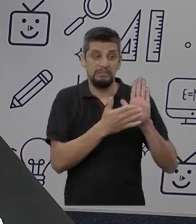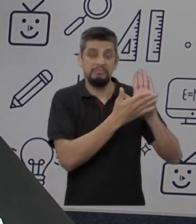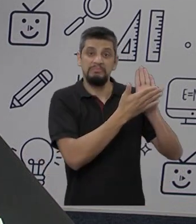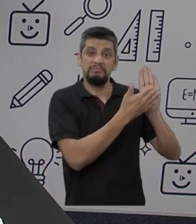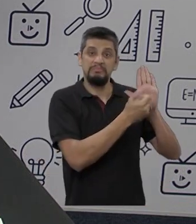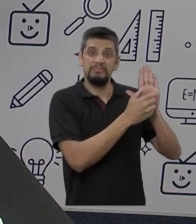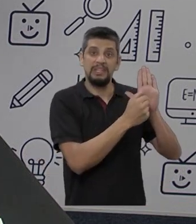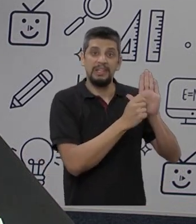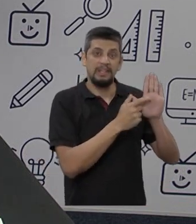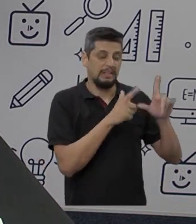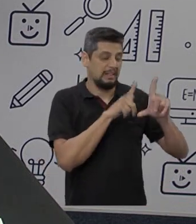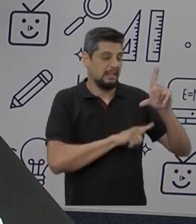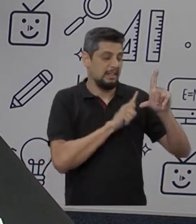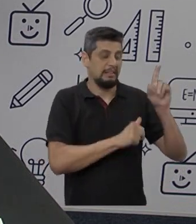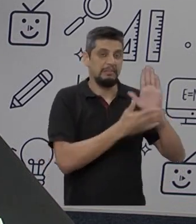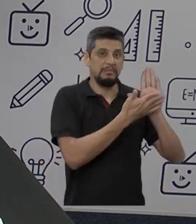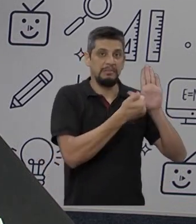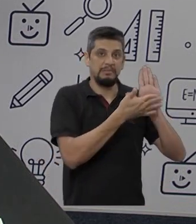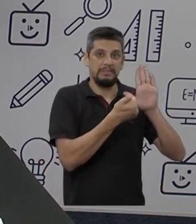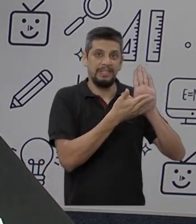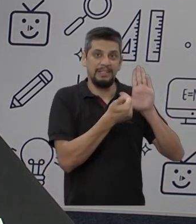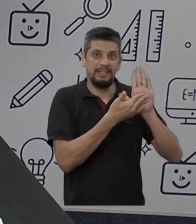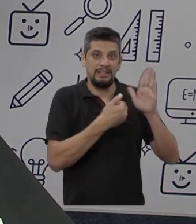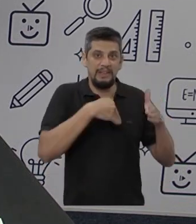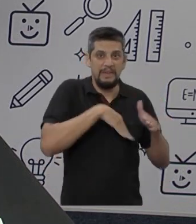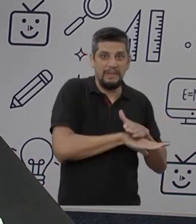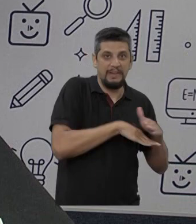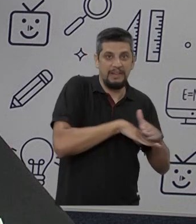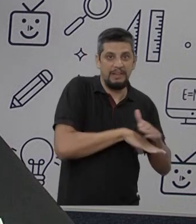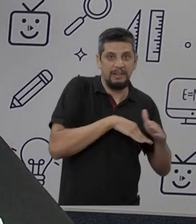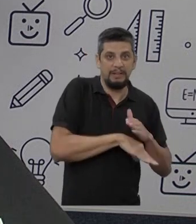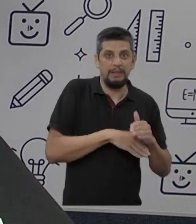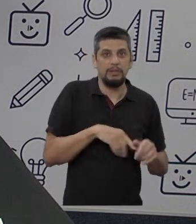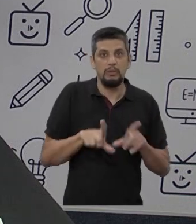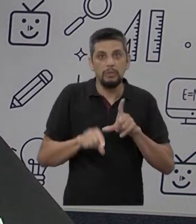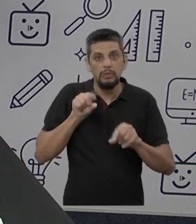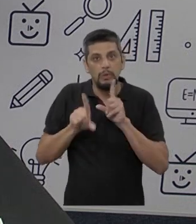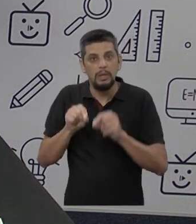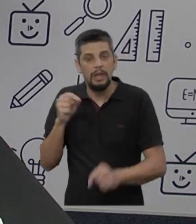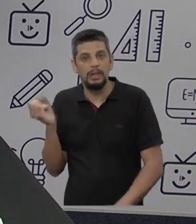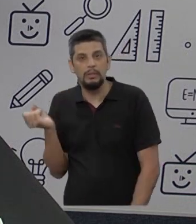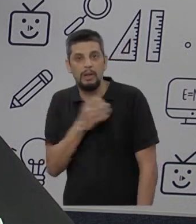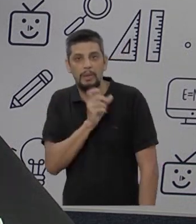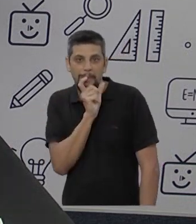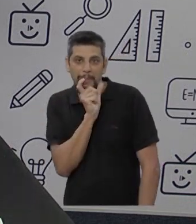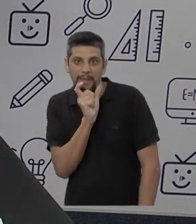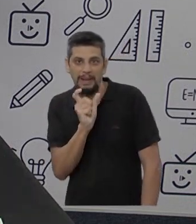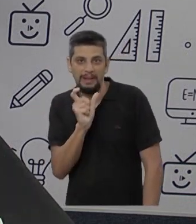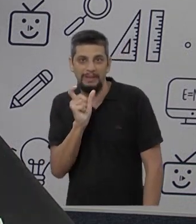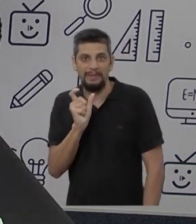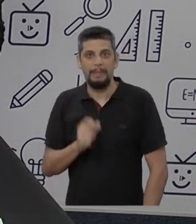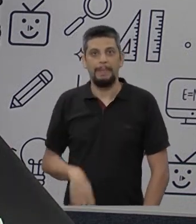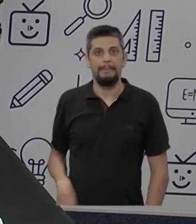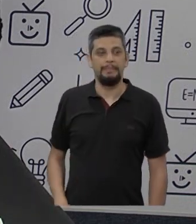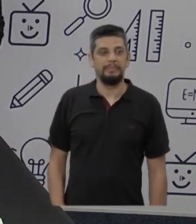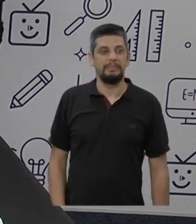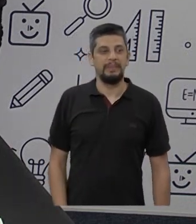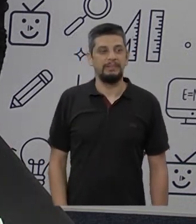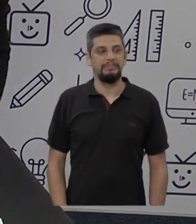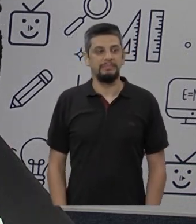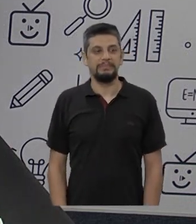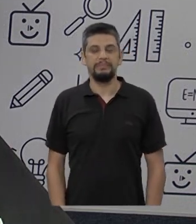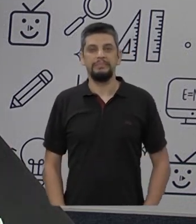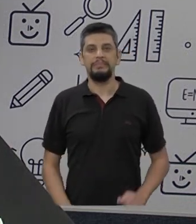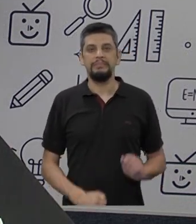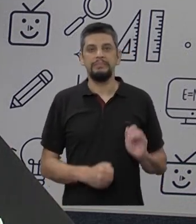essas letras aqui, para que a gente possa escolher a nova palavra da batalha ali. Grudou